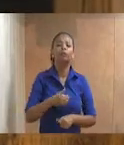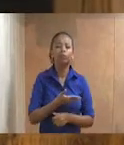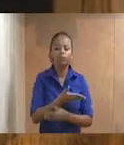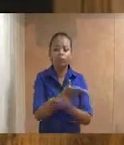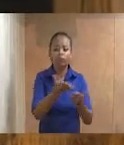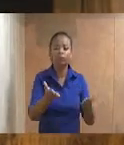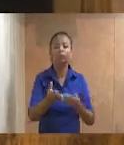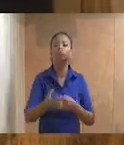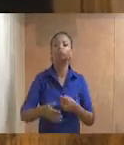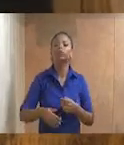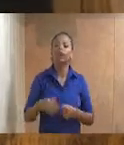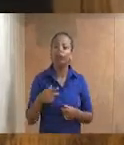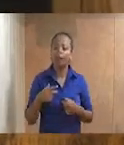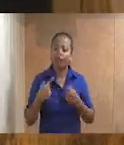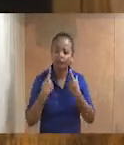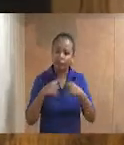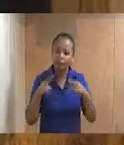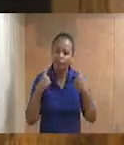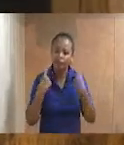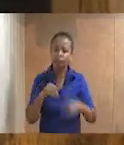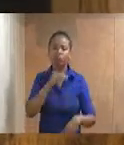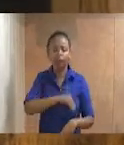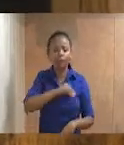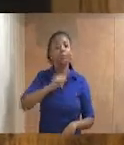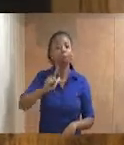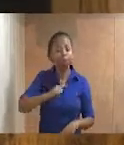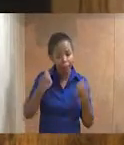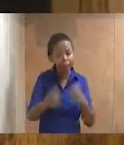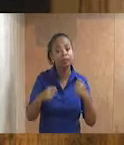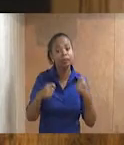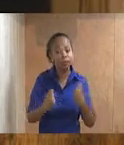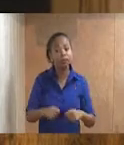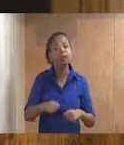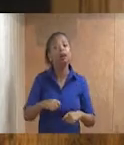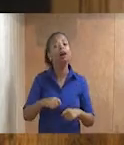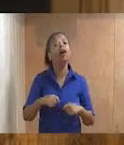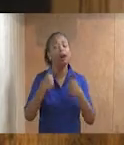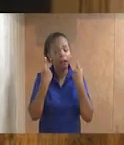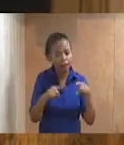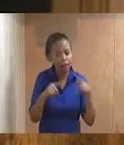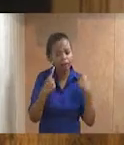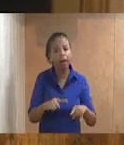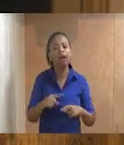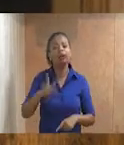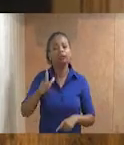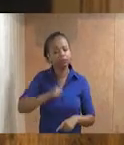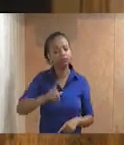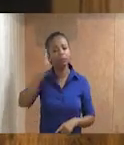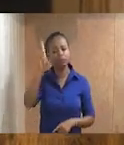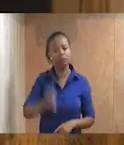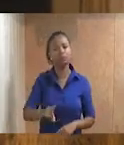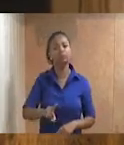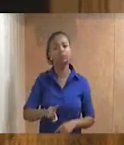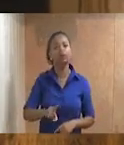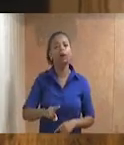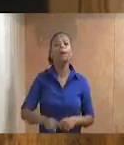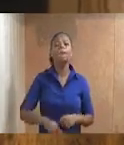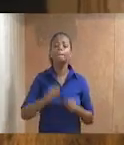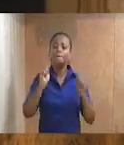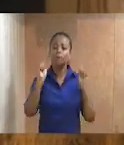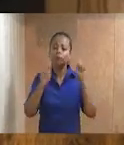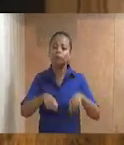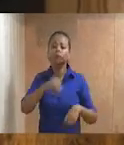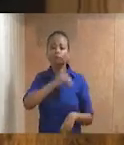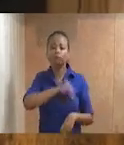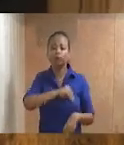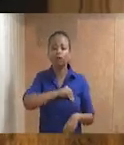seu salário e tem que brigar mesmo. Tem o seu direito para manter o maior